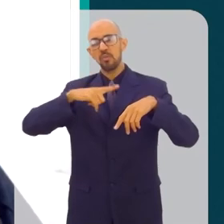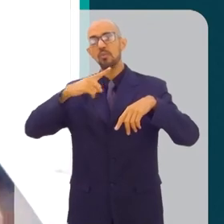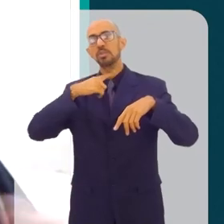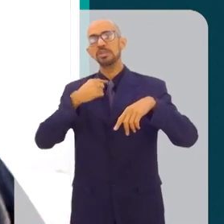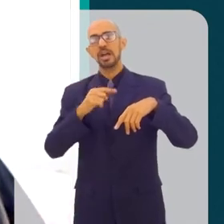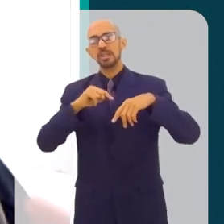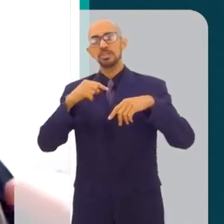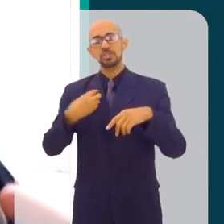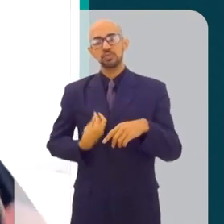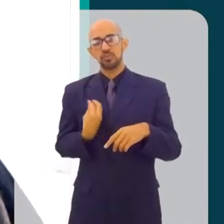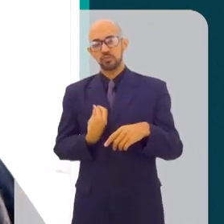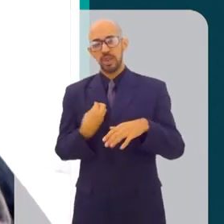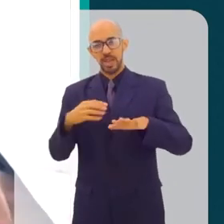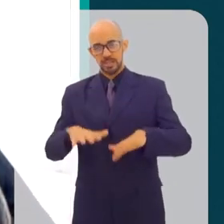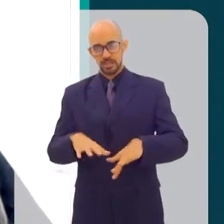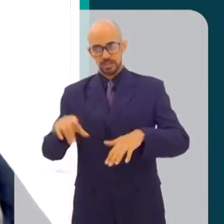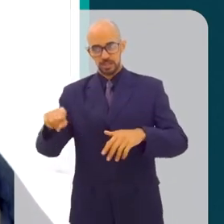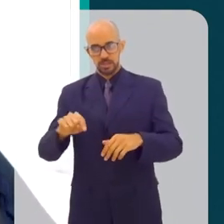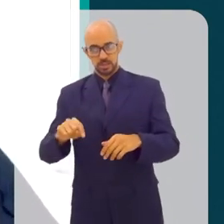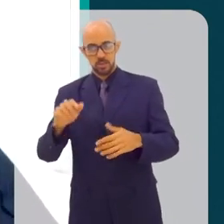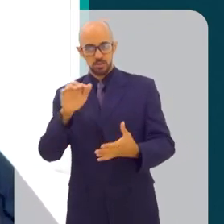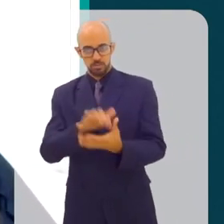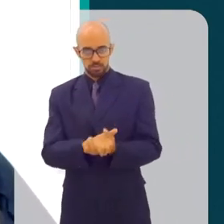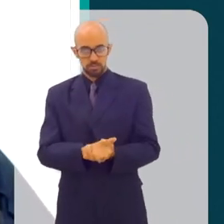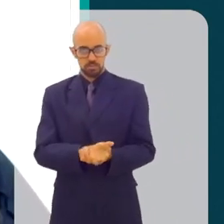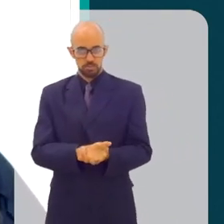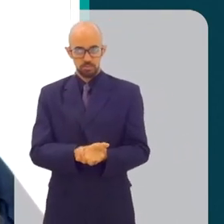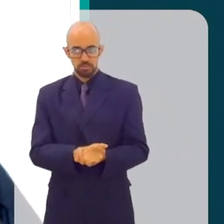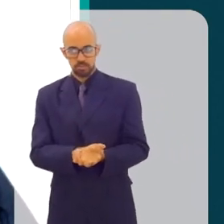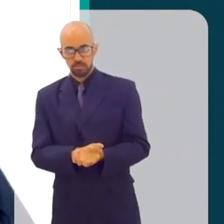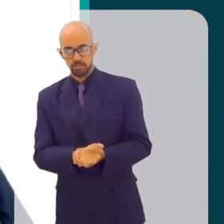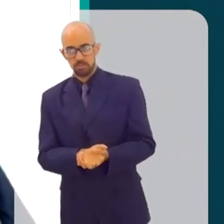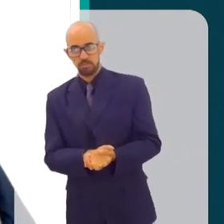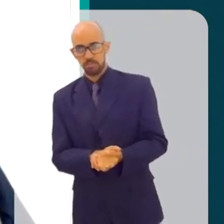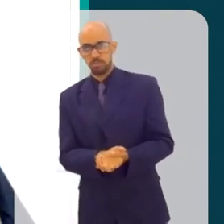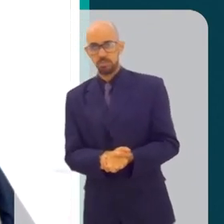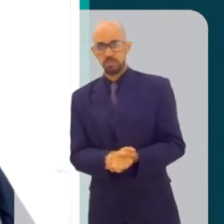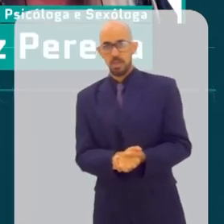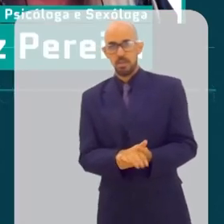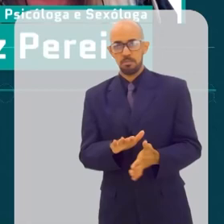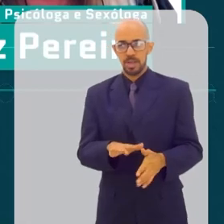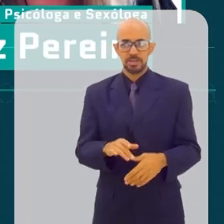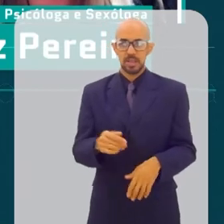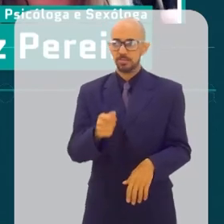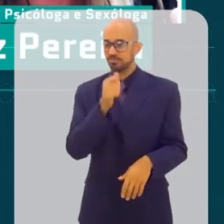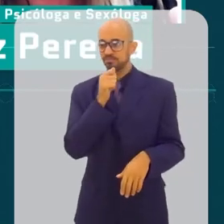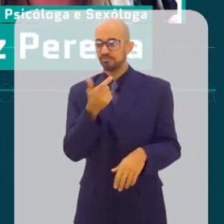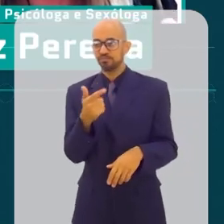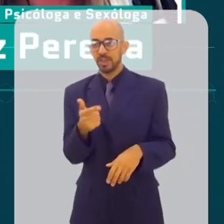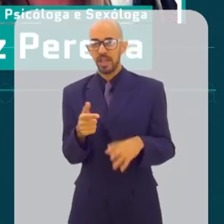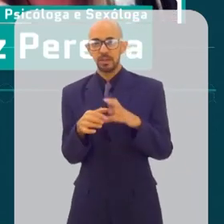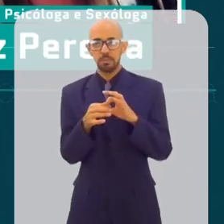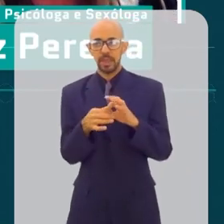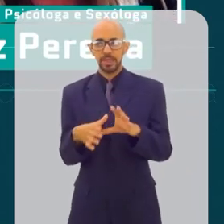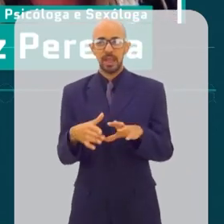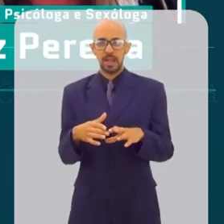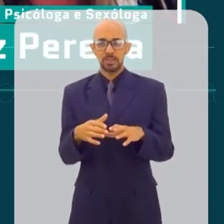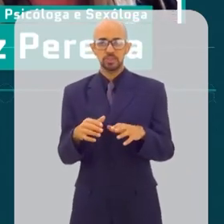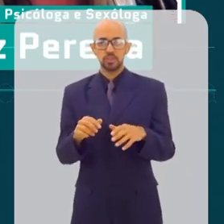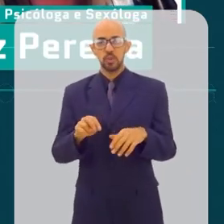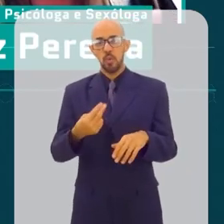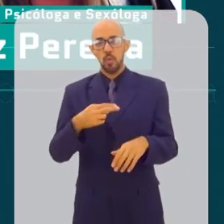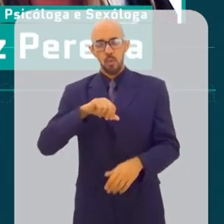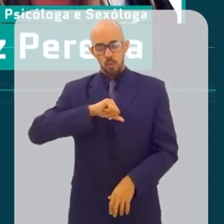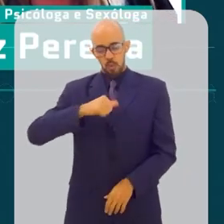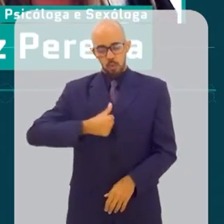muita vontade de viver aquilo com aquele parceiro, com aquela parceira. E ela não tem nem a